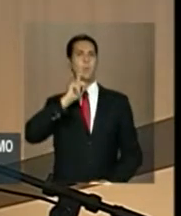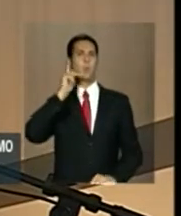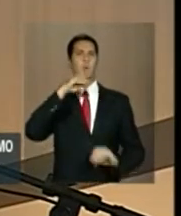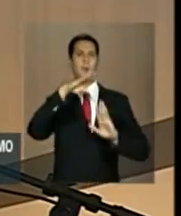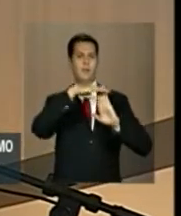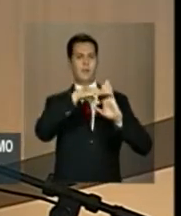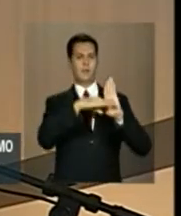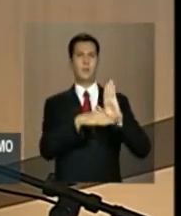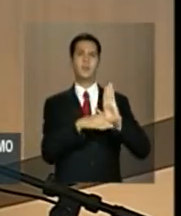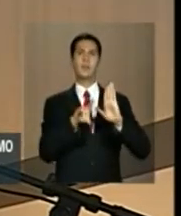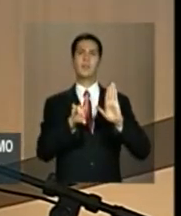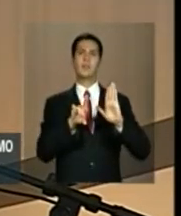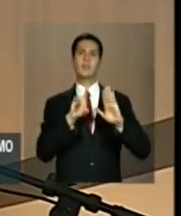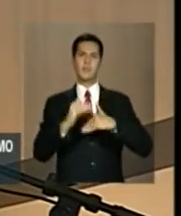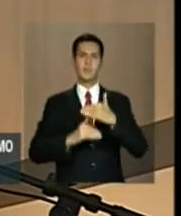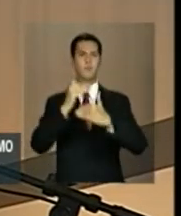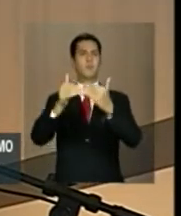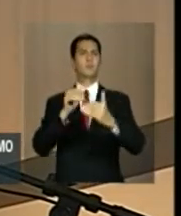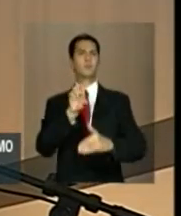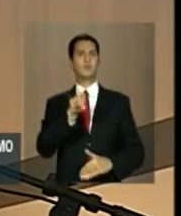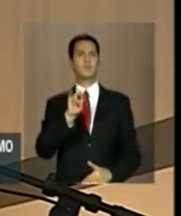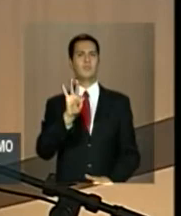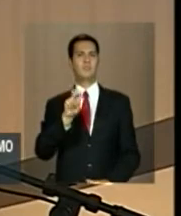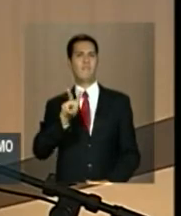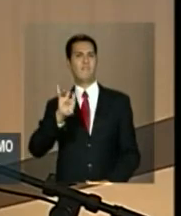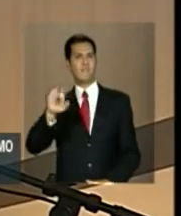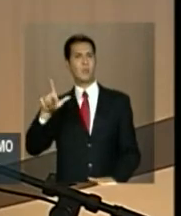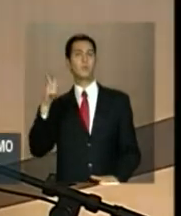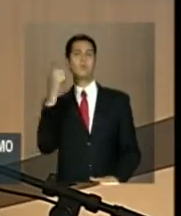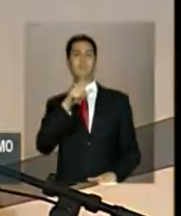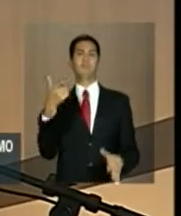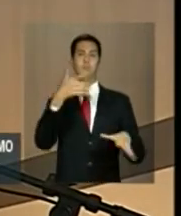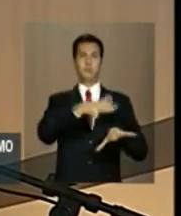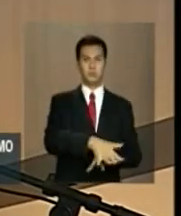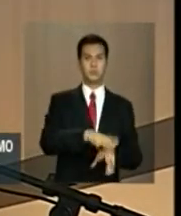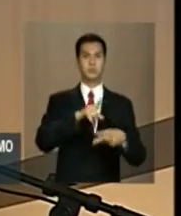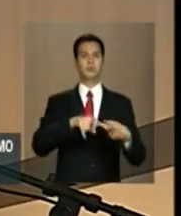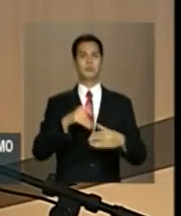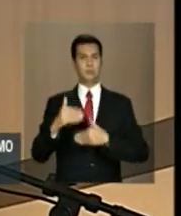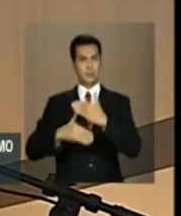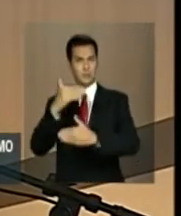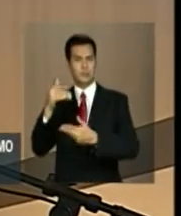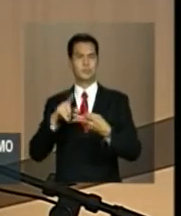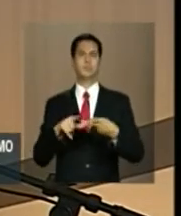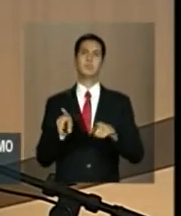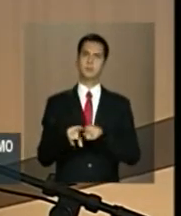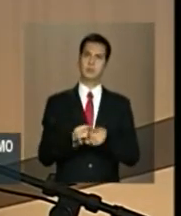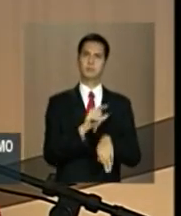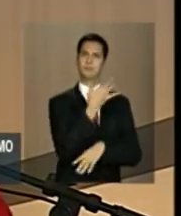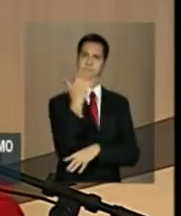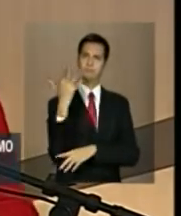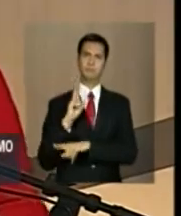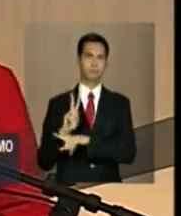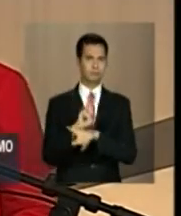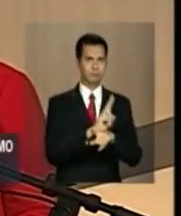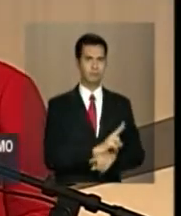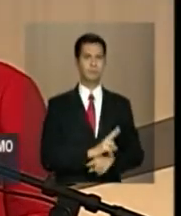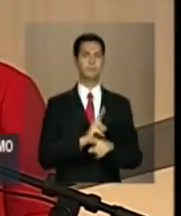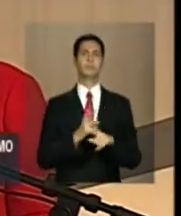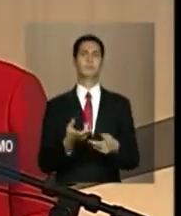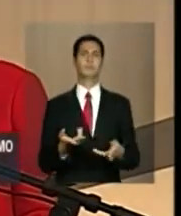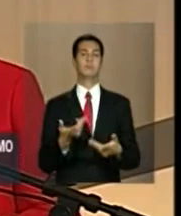desenvolvimento sustentável que inclui, que cresce e que preserva o meio ambiente. Portanto, o investimento